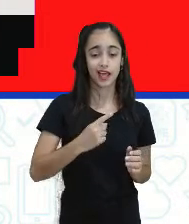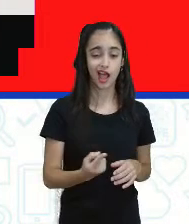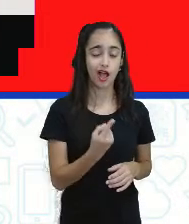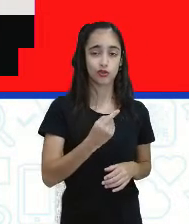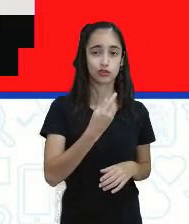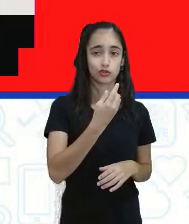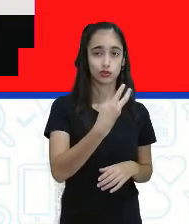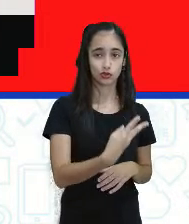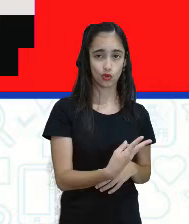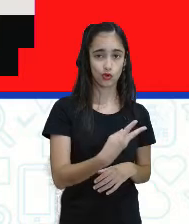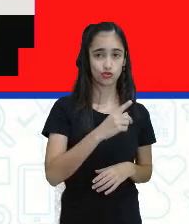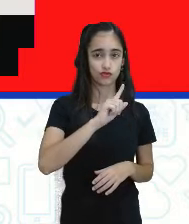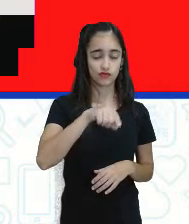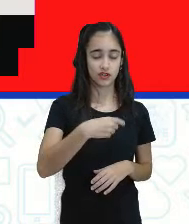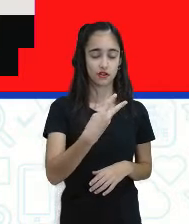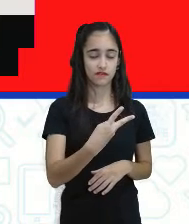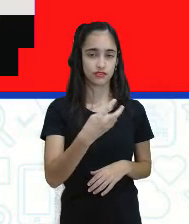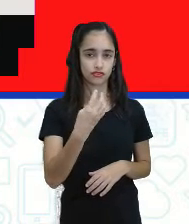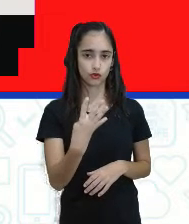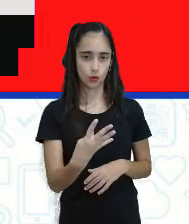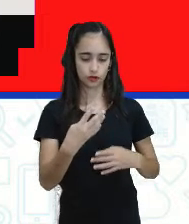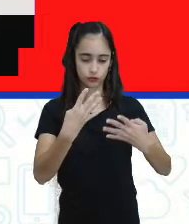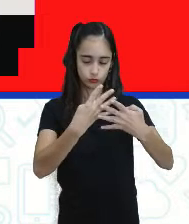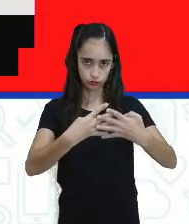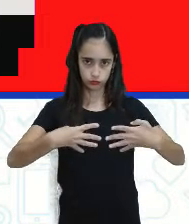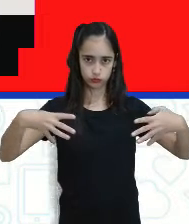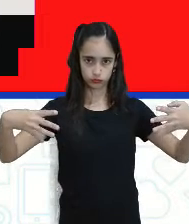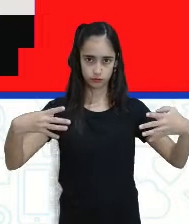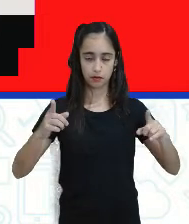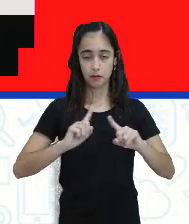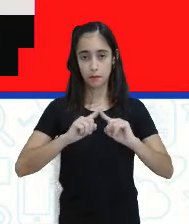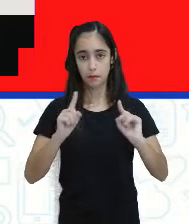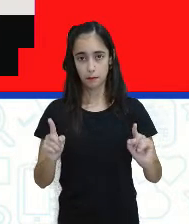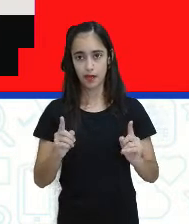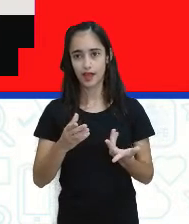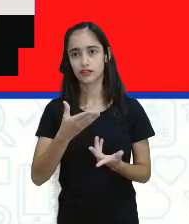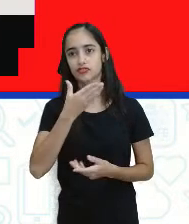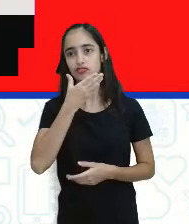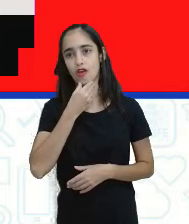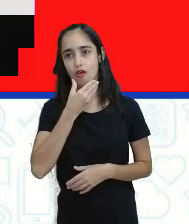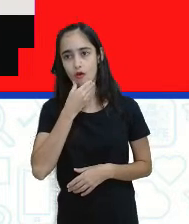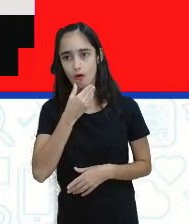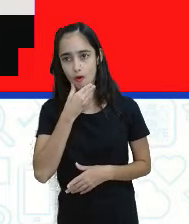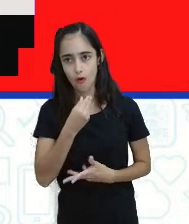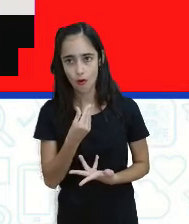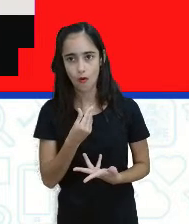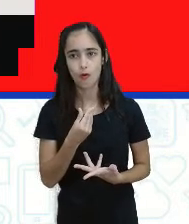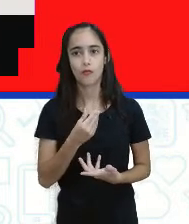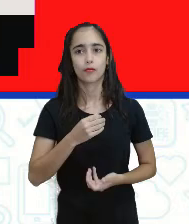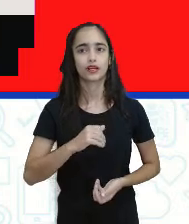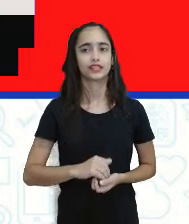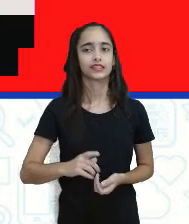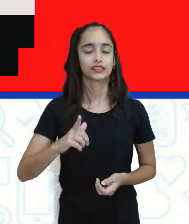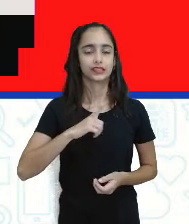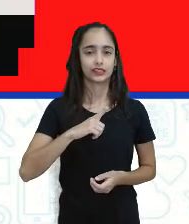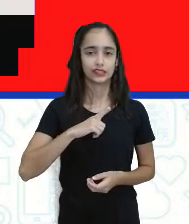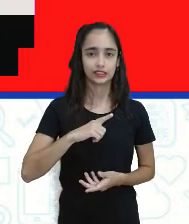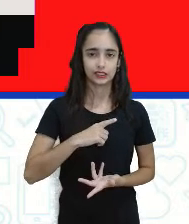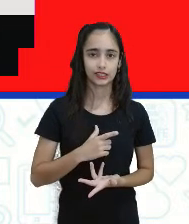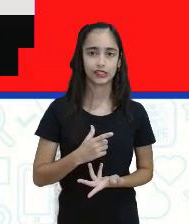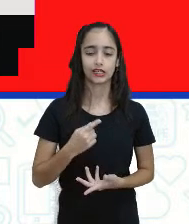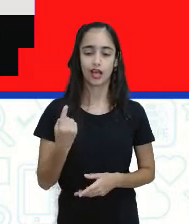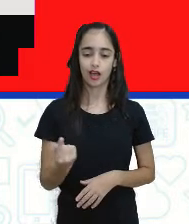2,24, né? Já na masculina, nas categorias acima de 18 anos, na categoria sub-18